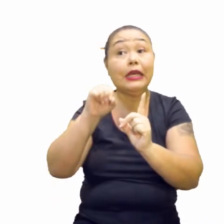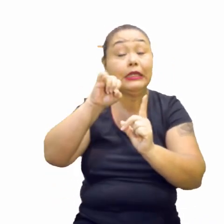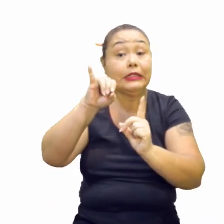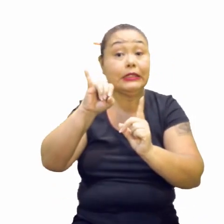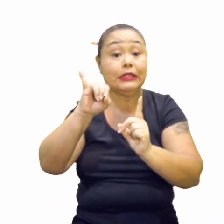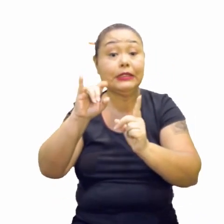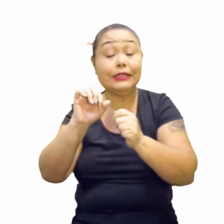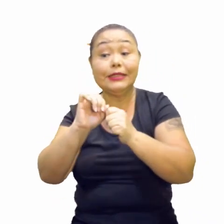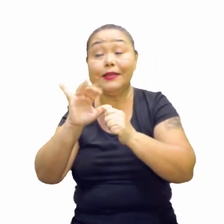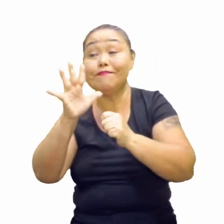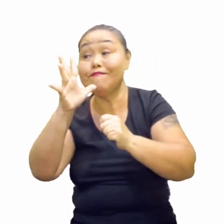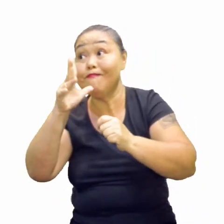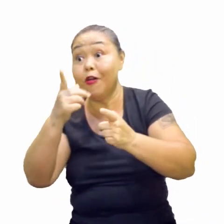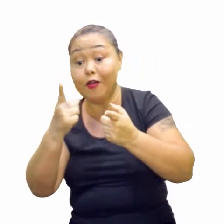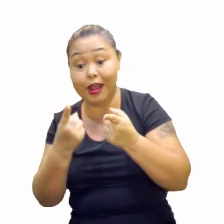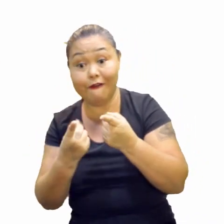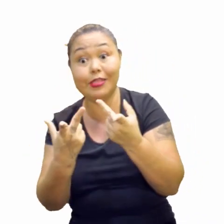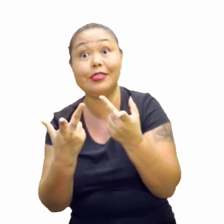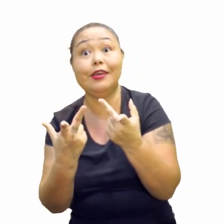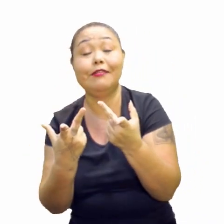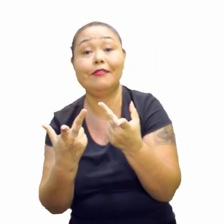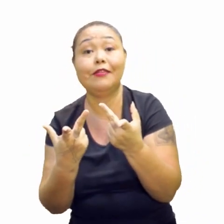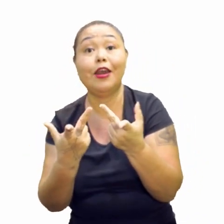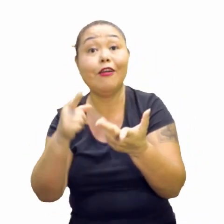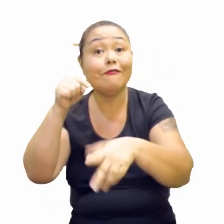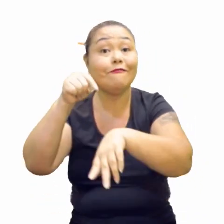vender, quando for vender, tá baixo.